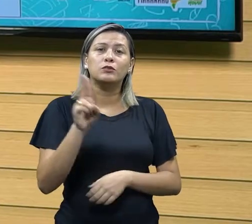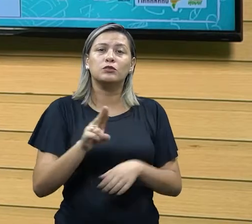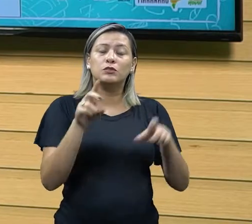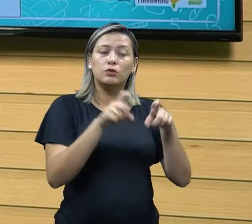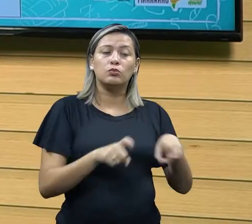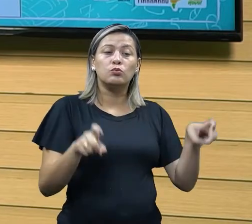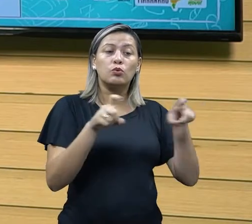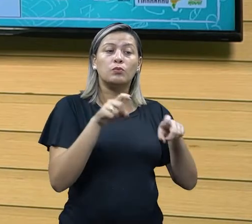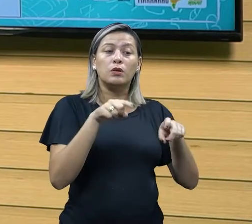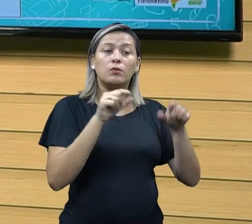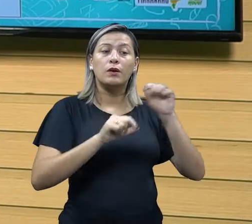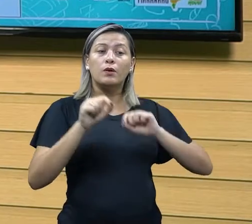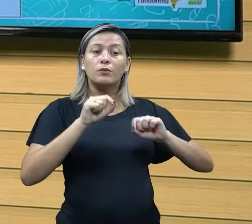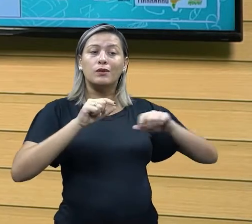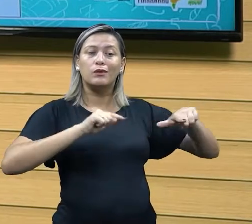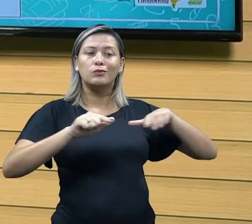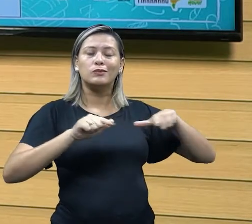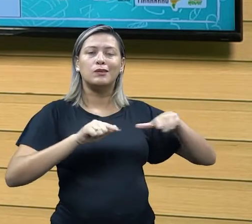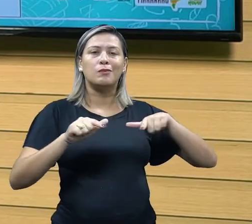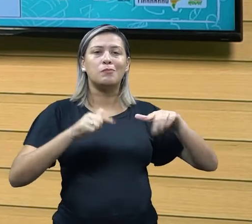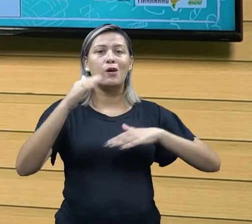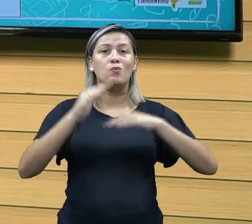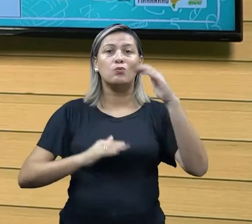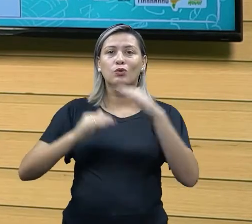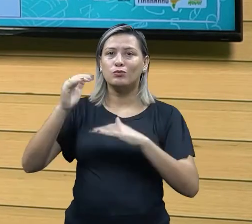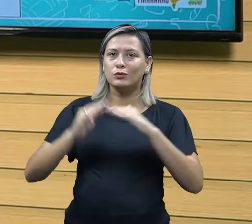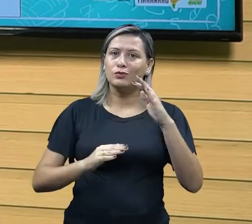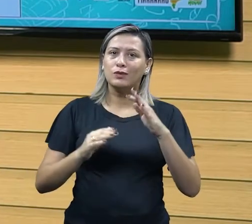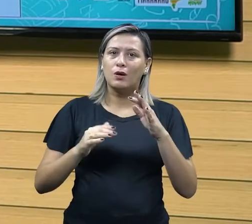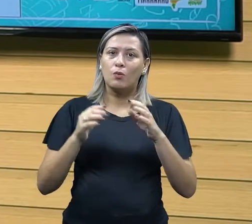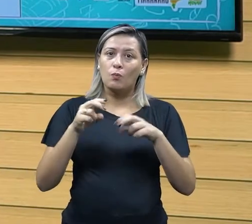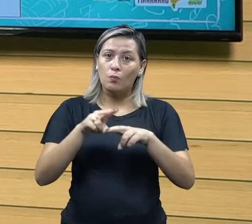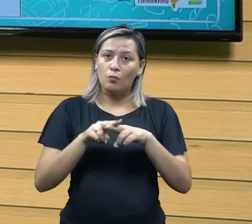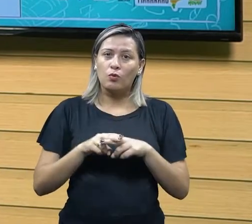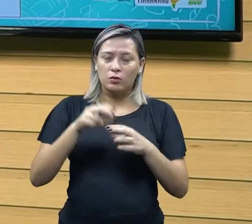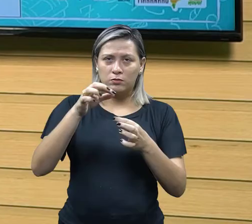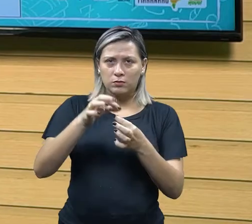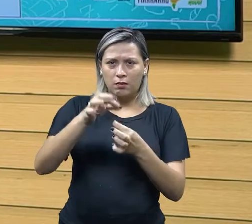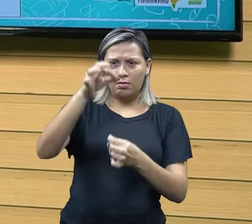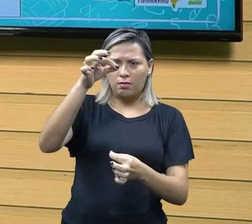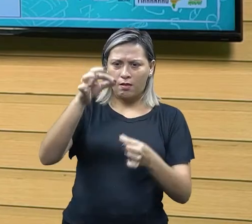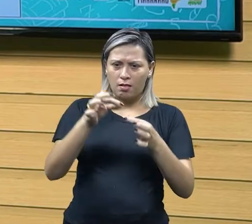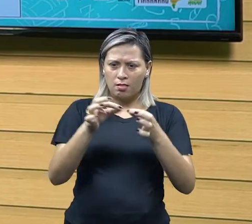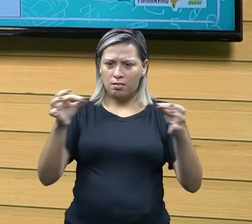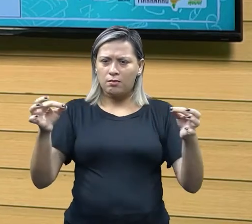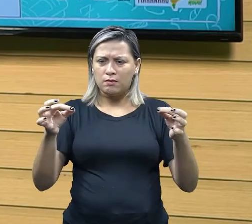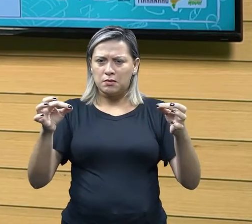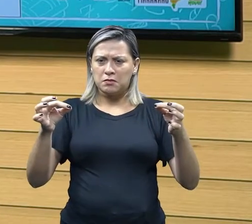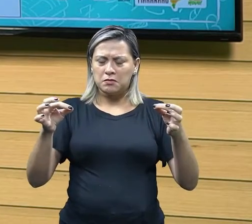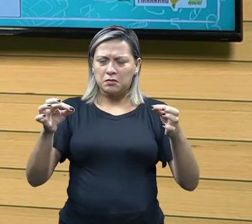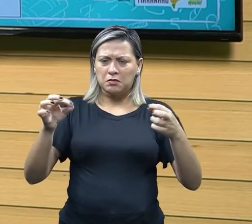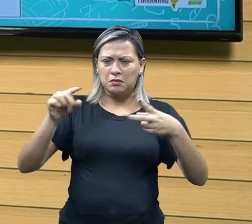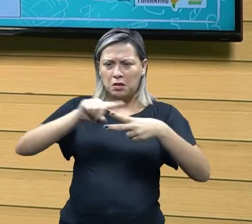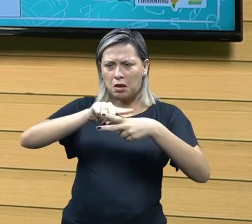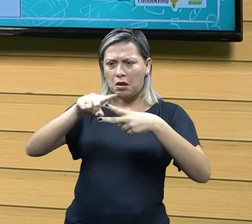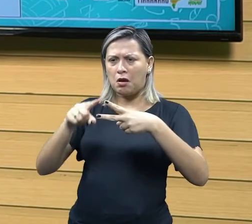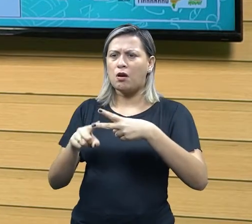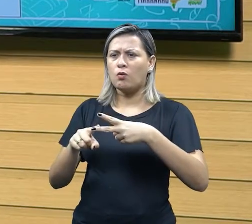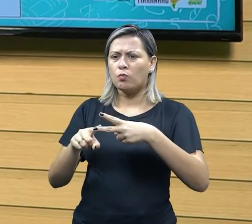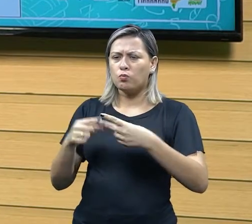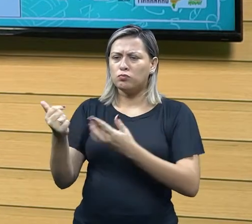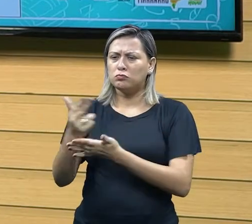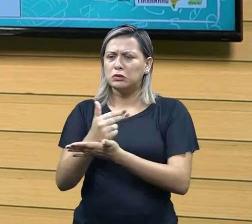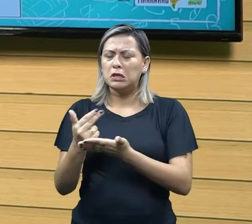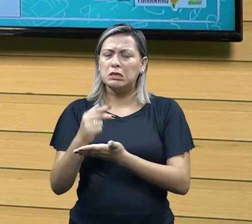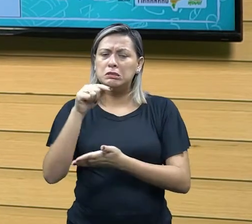trabalho profissional. Portanto, cada linha, cada arco, cada desenho que será produzido